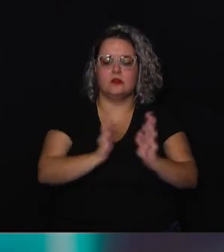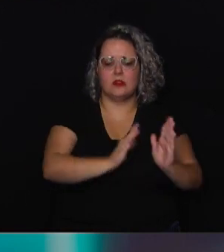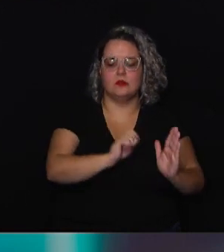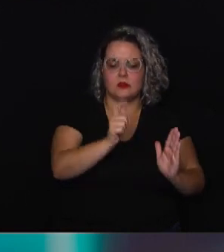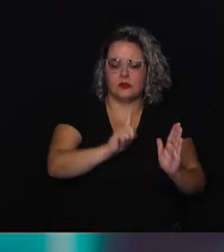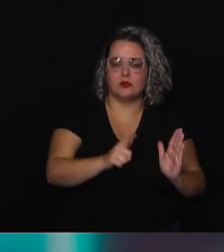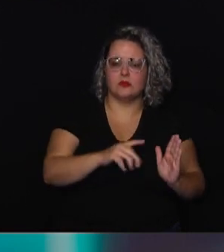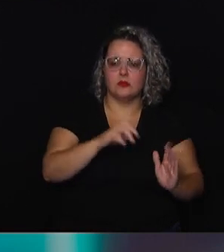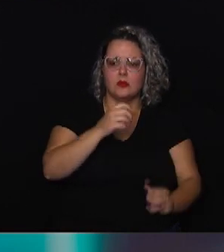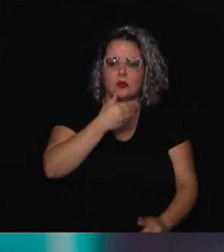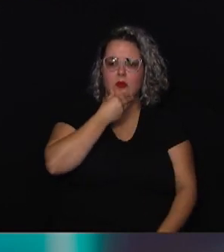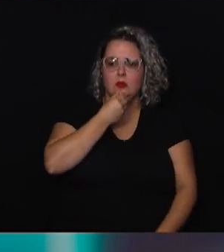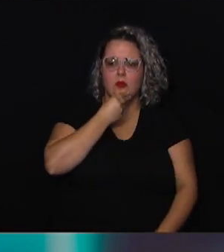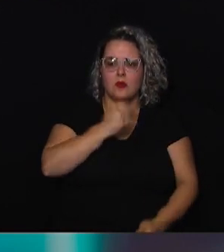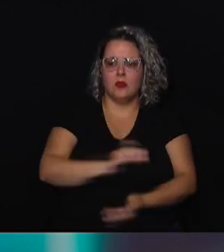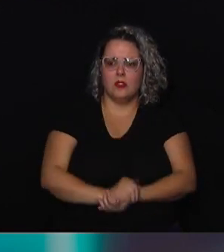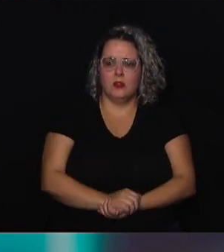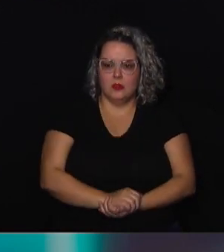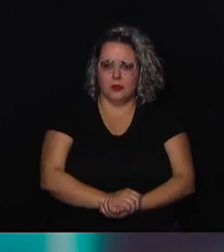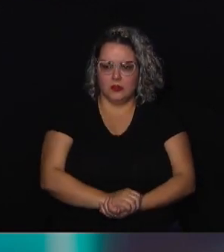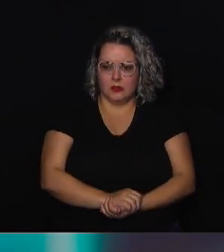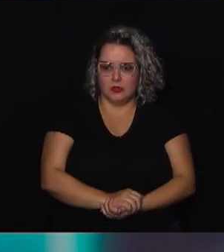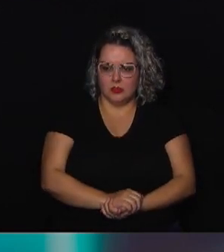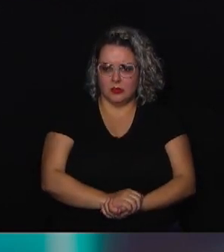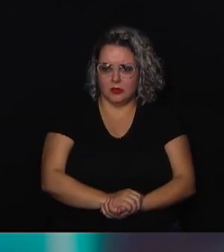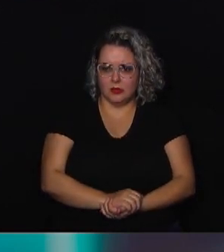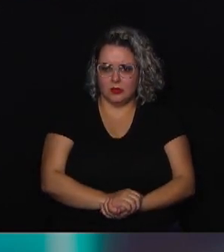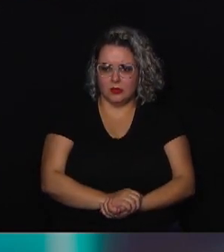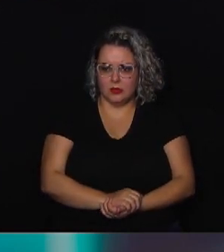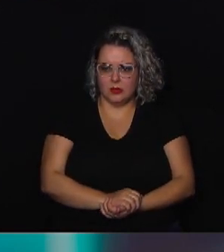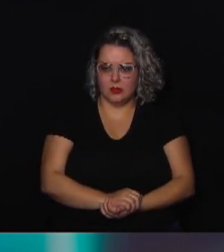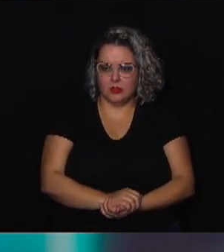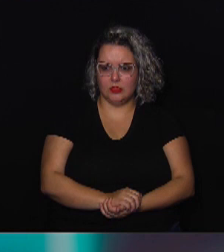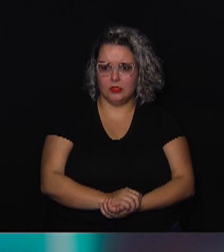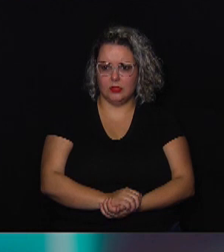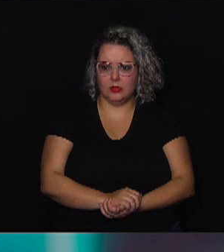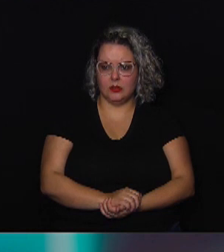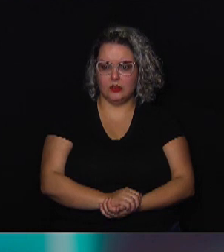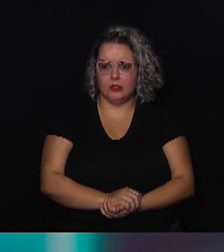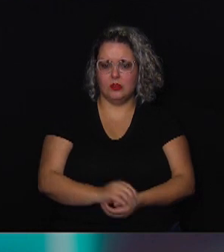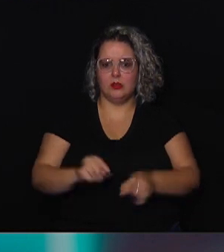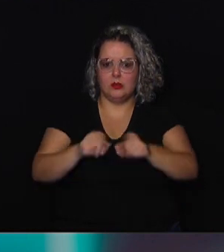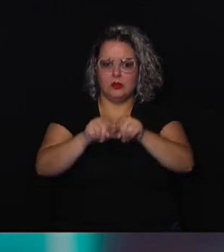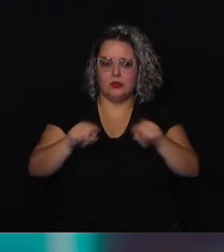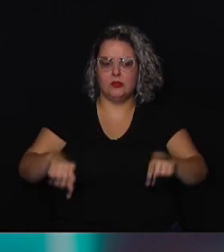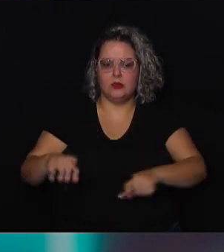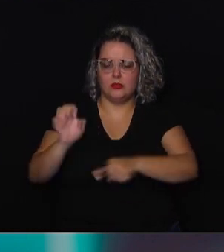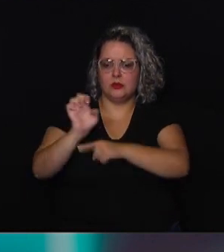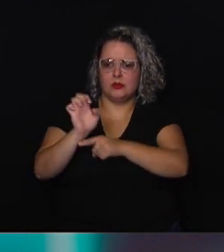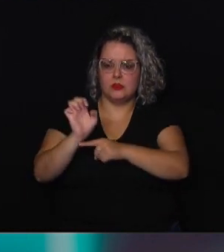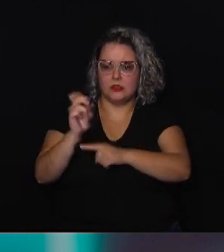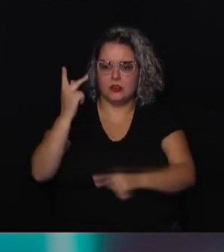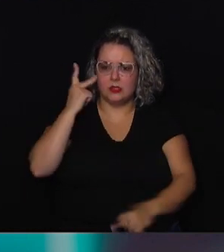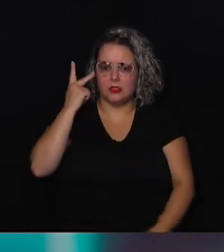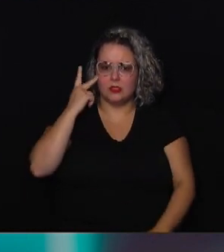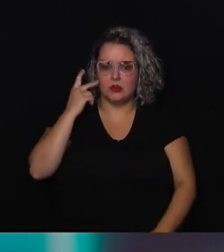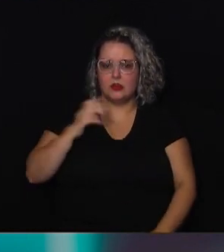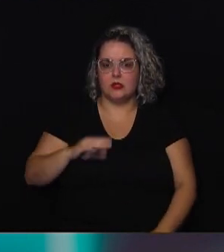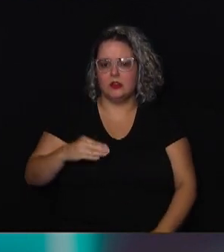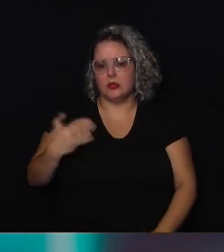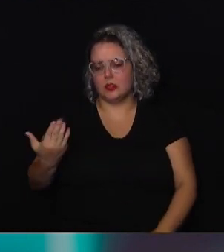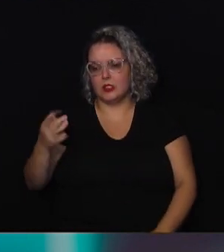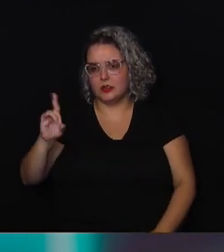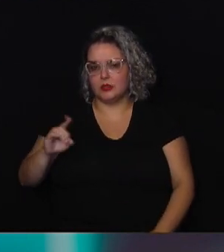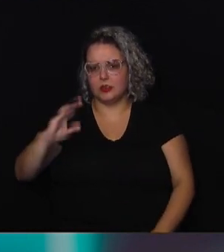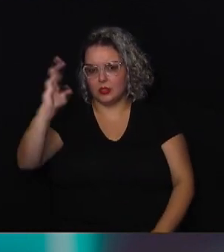Campinas. Ao lado esquerdo da tela temos a pirâmide do estado de São Paulo e à direita do Brasil, demonstrando que